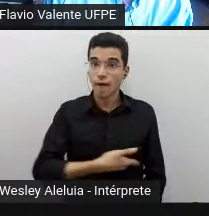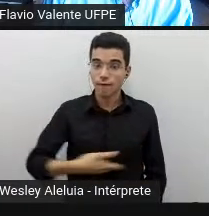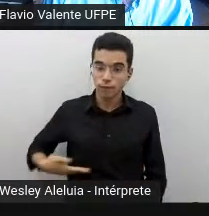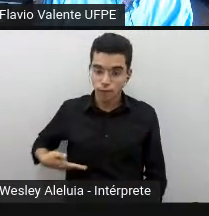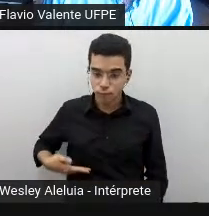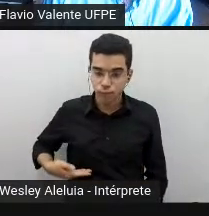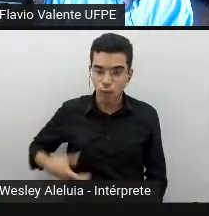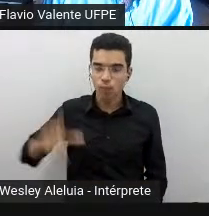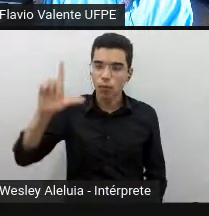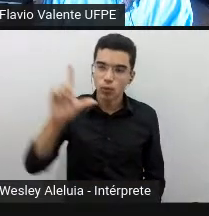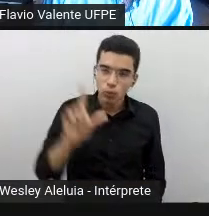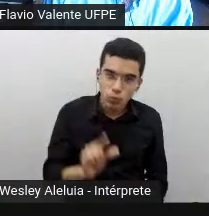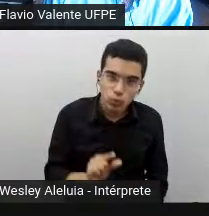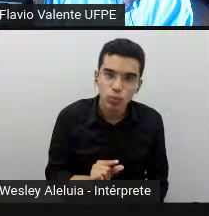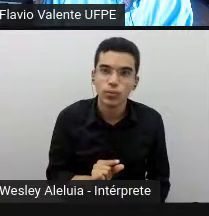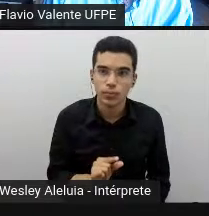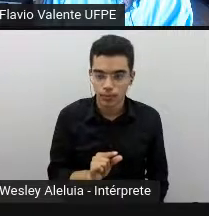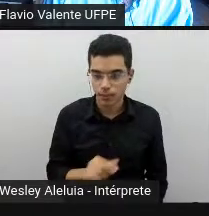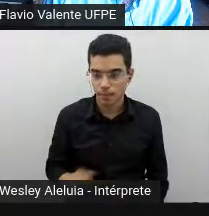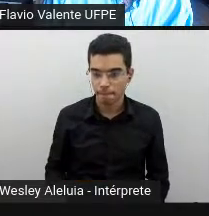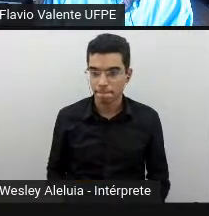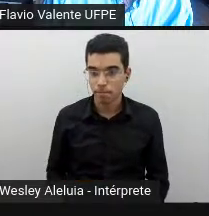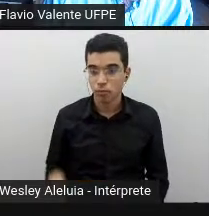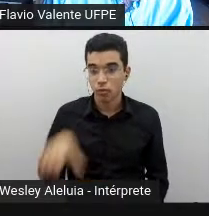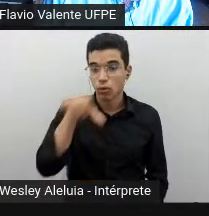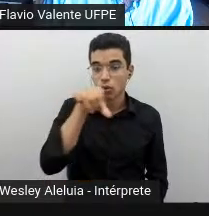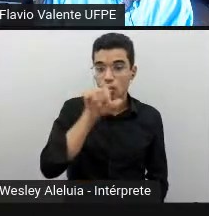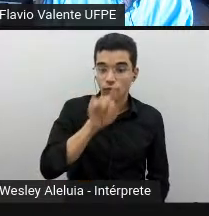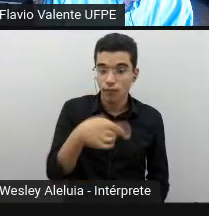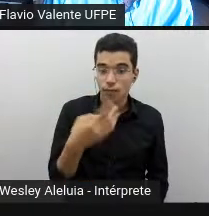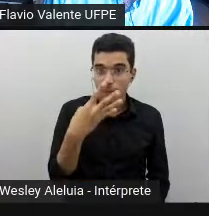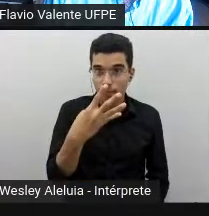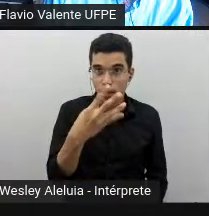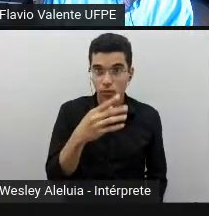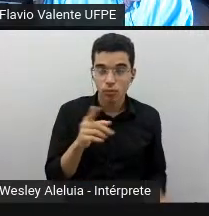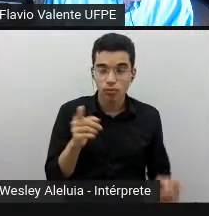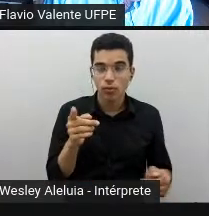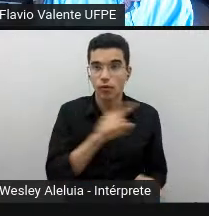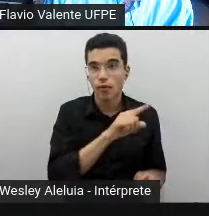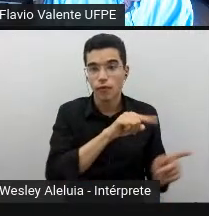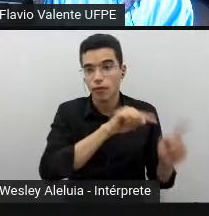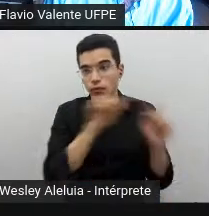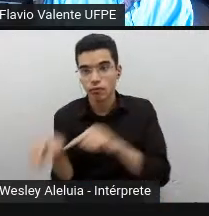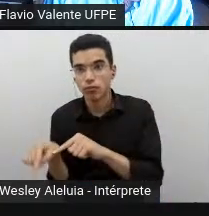e nutricional, de 9,5% para 4,5% a fome